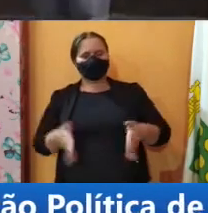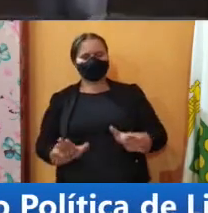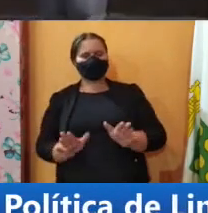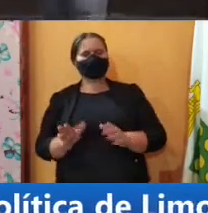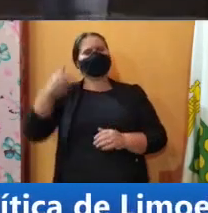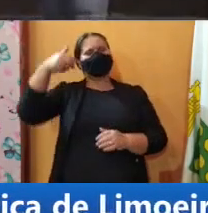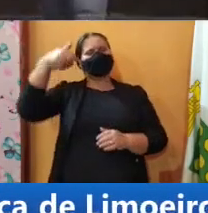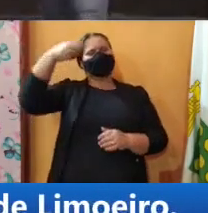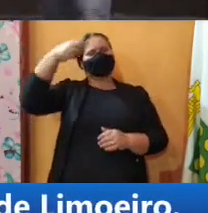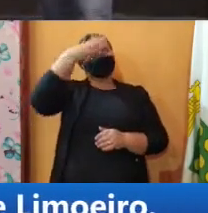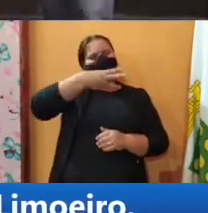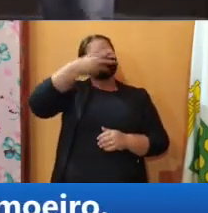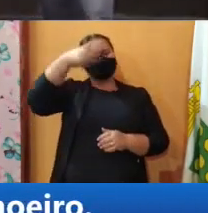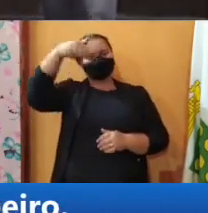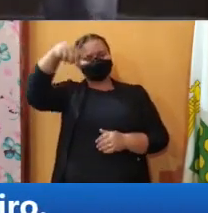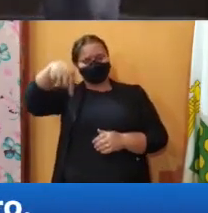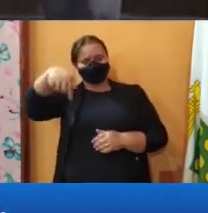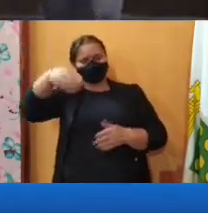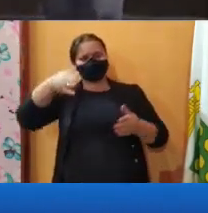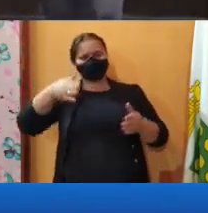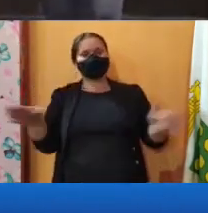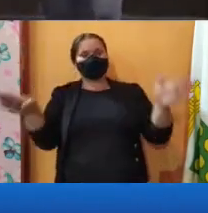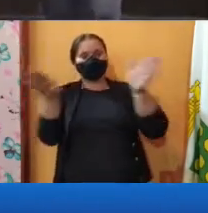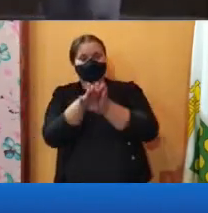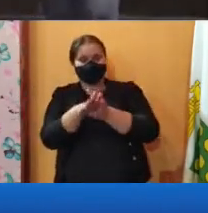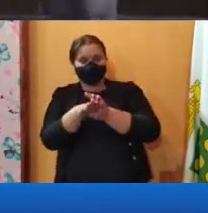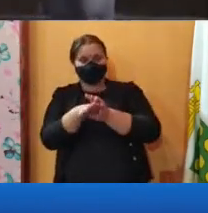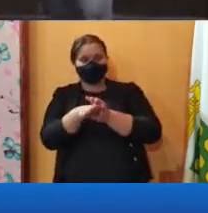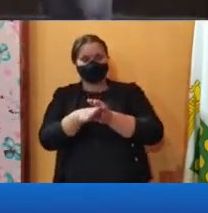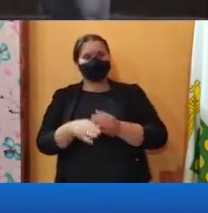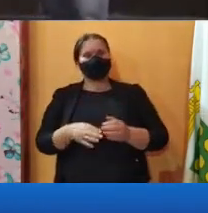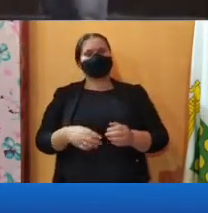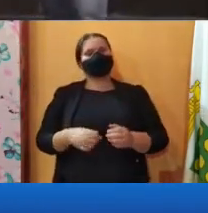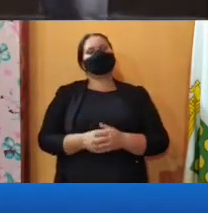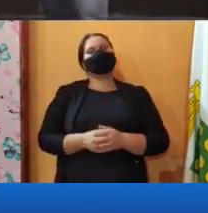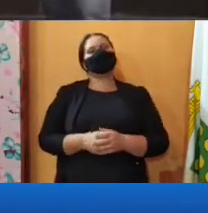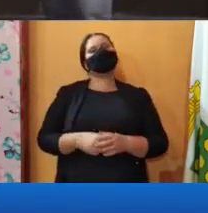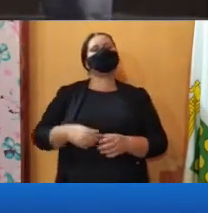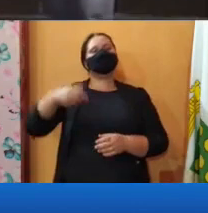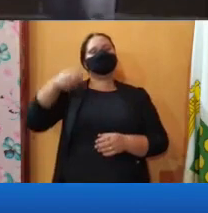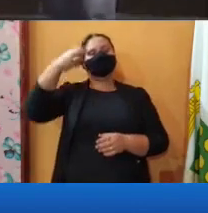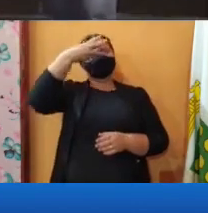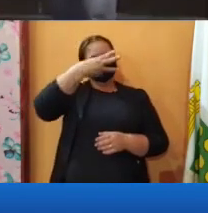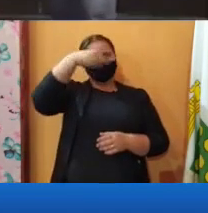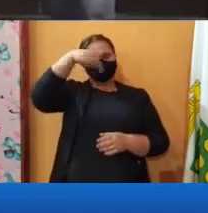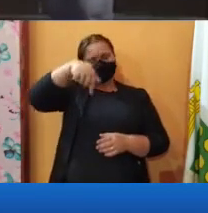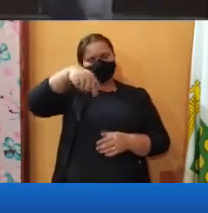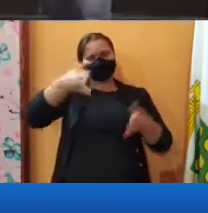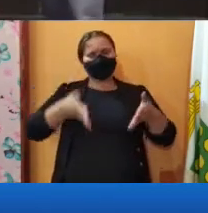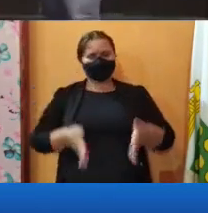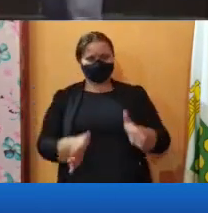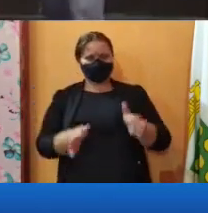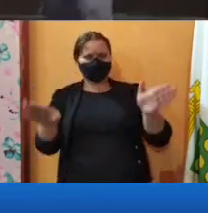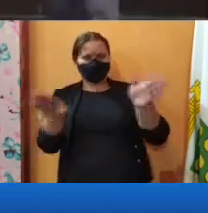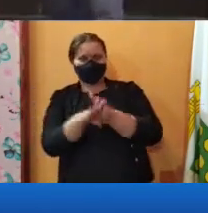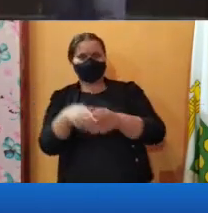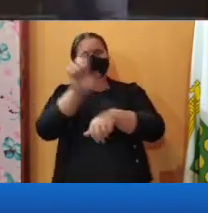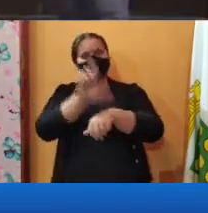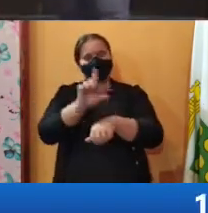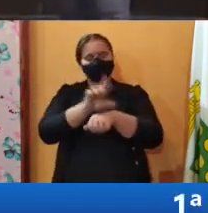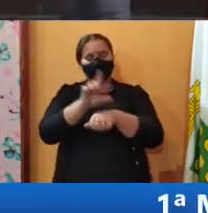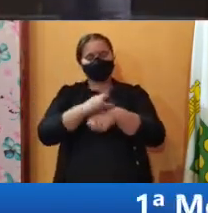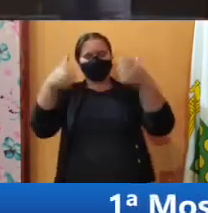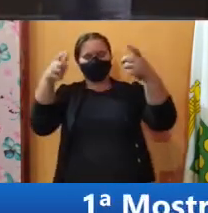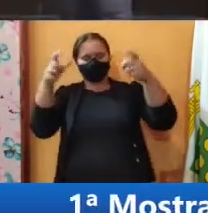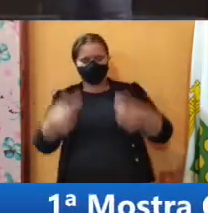agora 38, então eu cheguei com 37 anos e 6 meses para morar aqui em Limoeiro. E eu